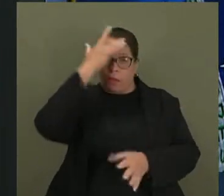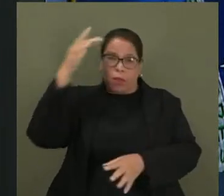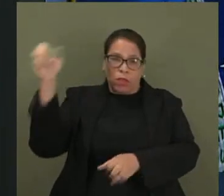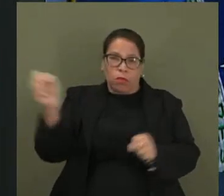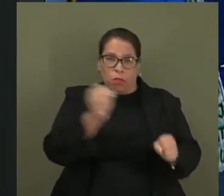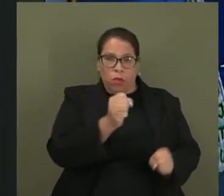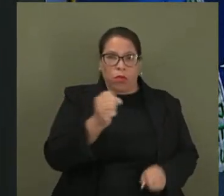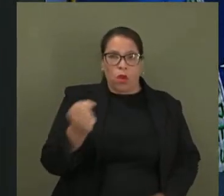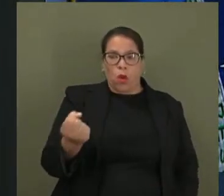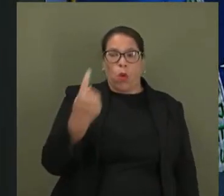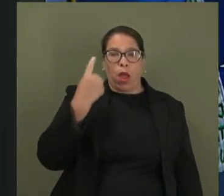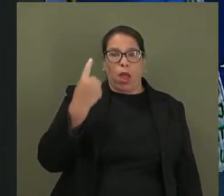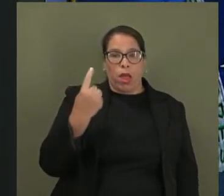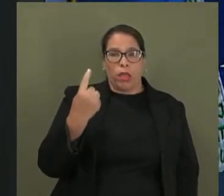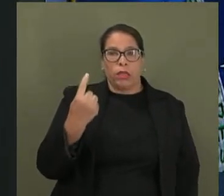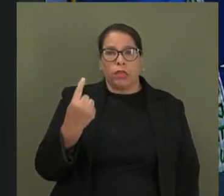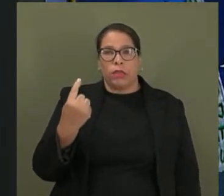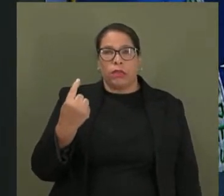como o